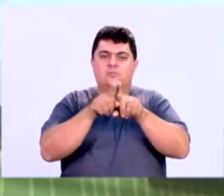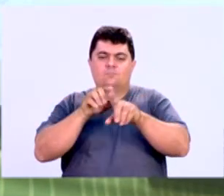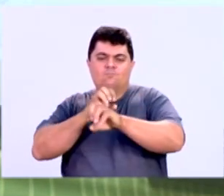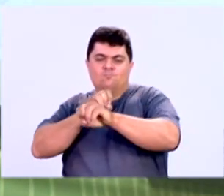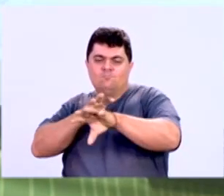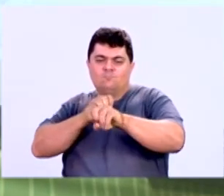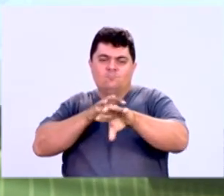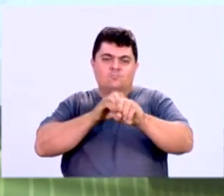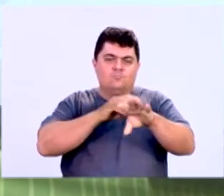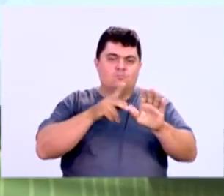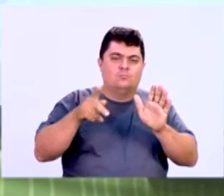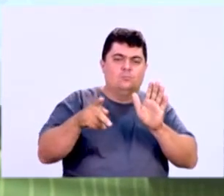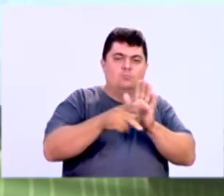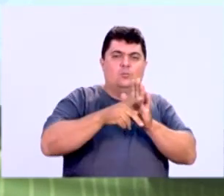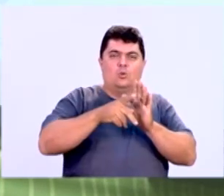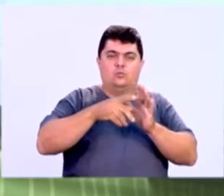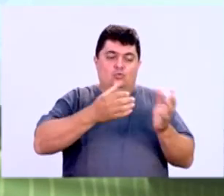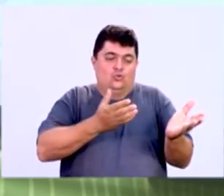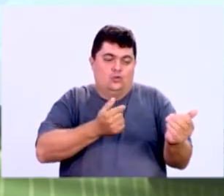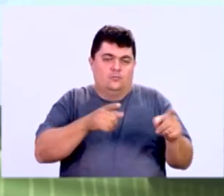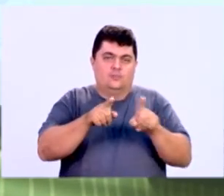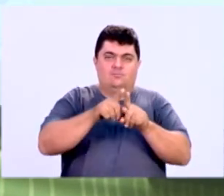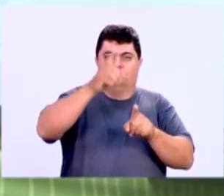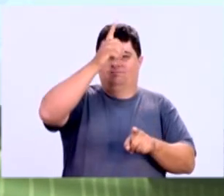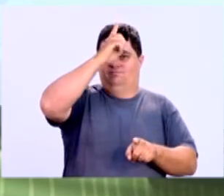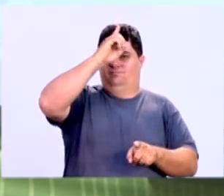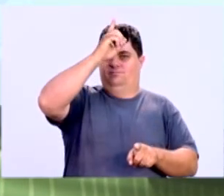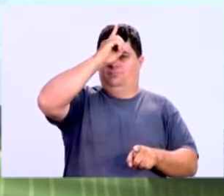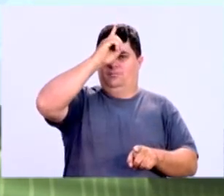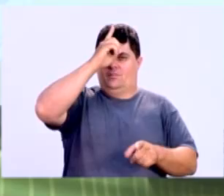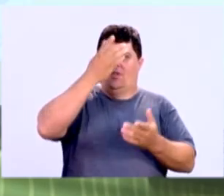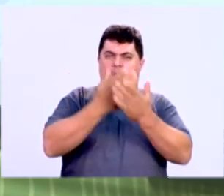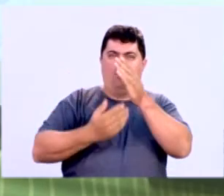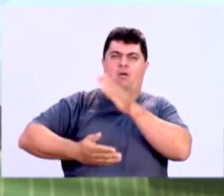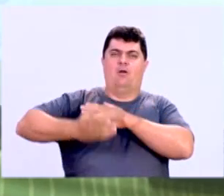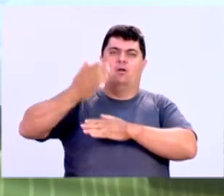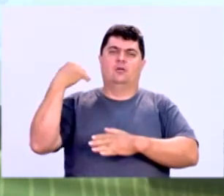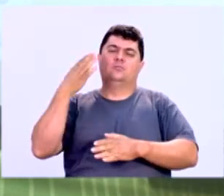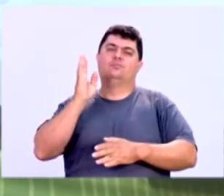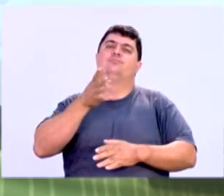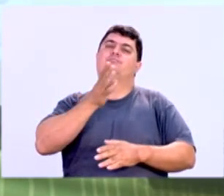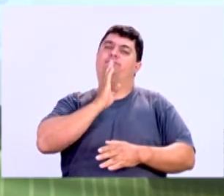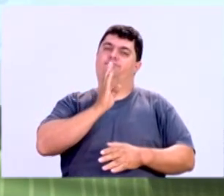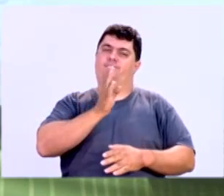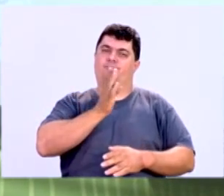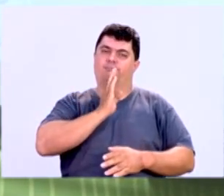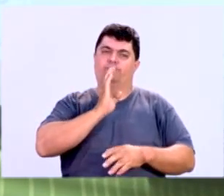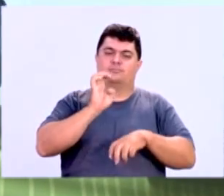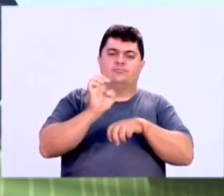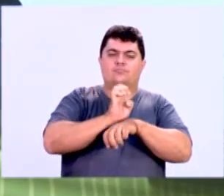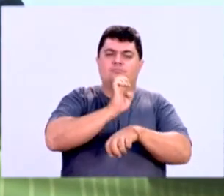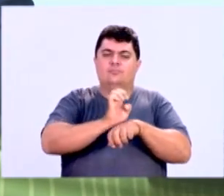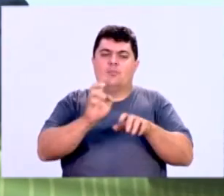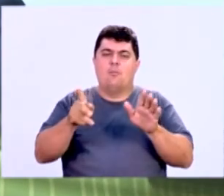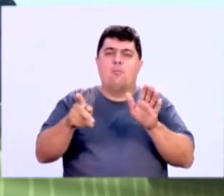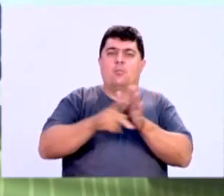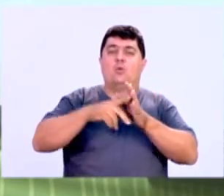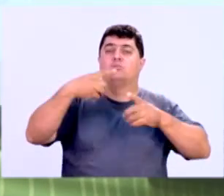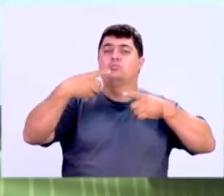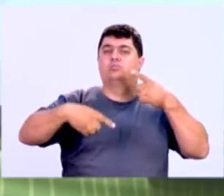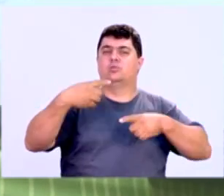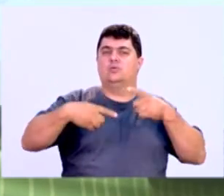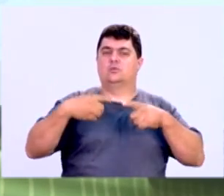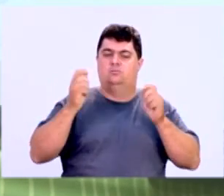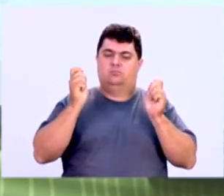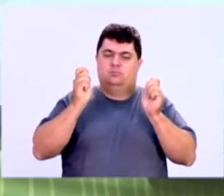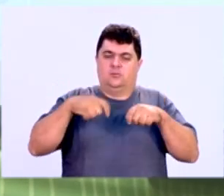Político-Didático-Pedagógica para a Educação de Jovens e Adultos. Na aula passada, nós conhecemos um pouco das estratégias políticas que garantem